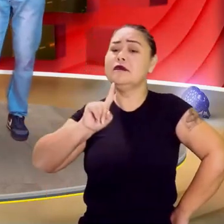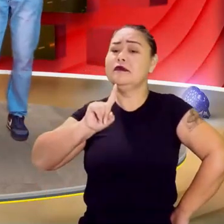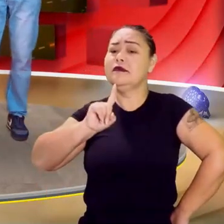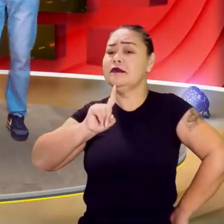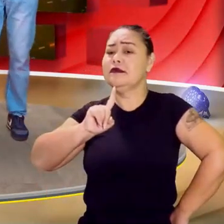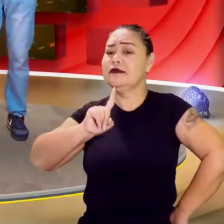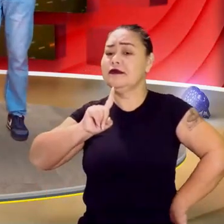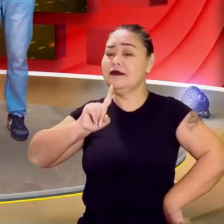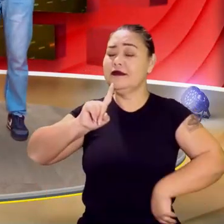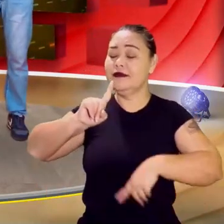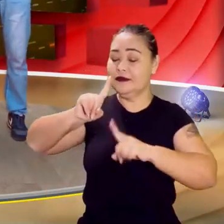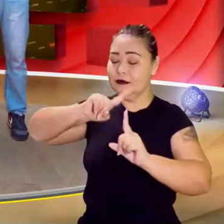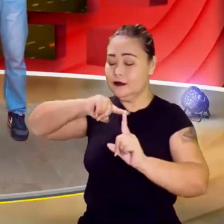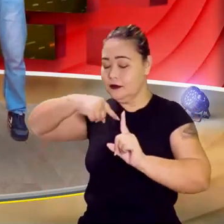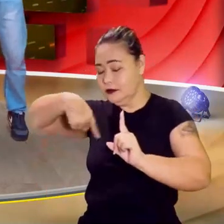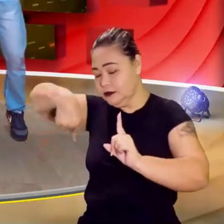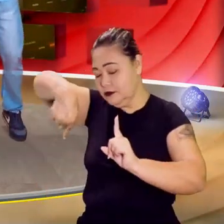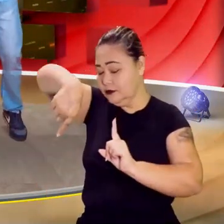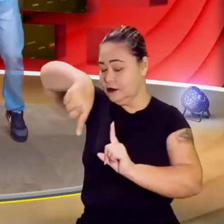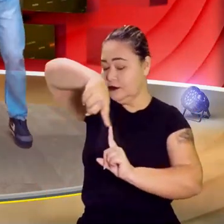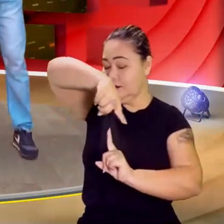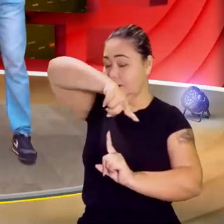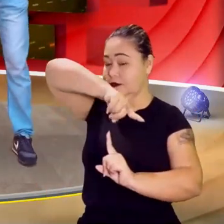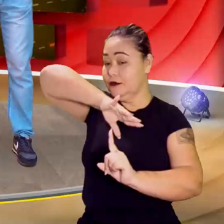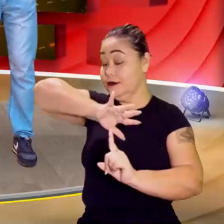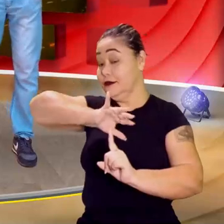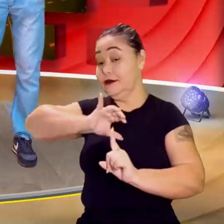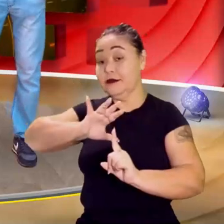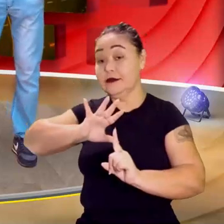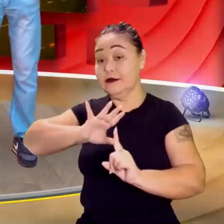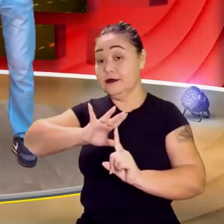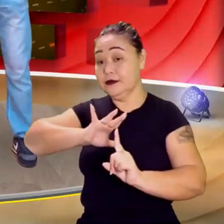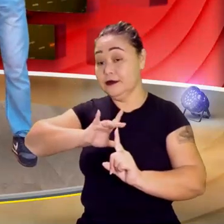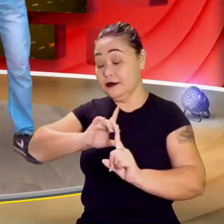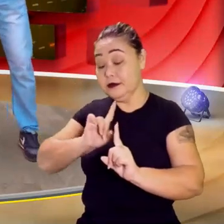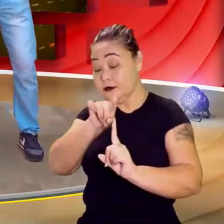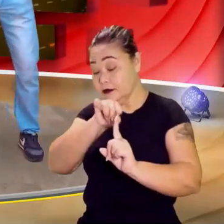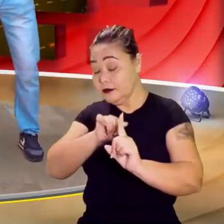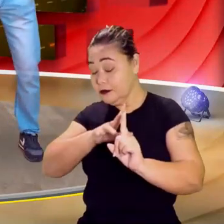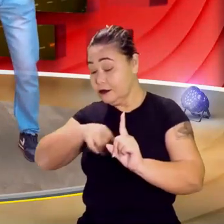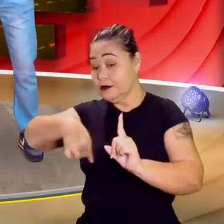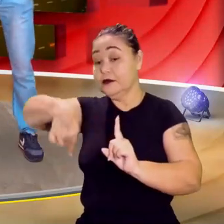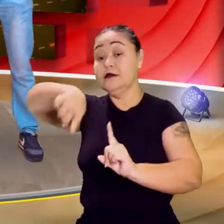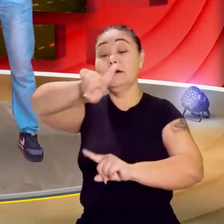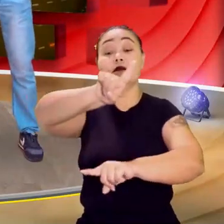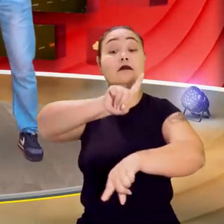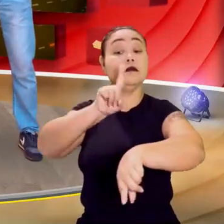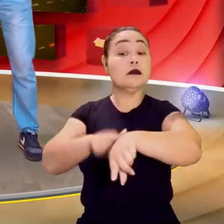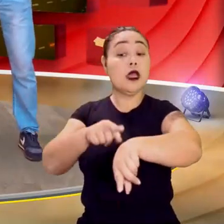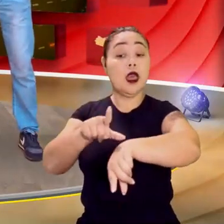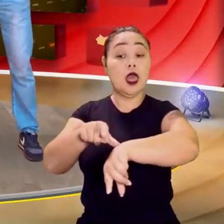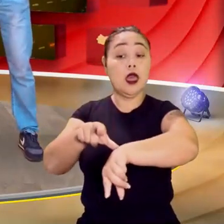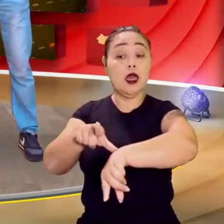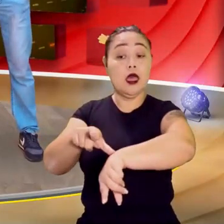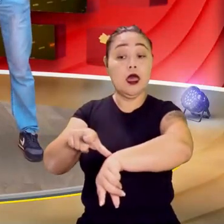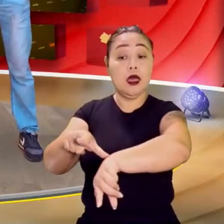que... perturbando. Rodeando. Fazendo um rodeio. Tempo!